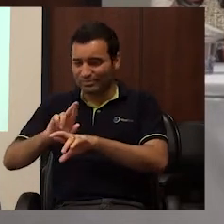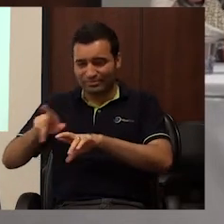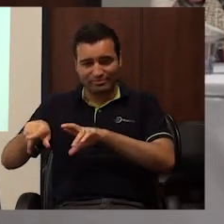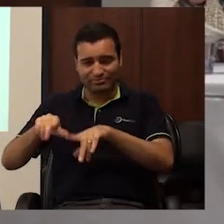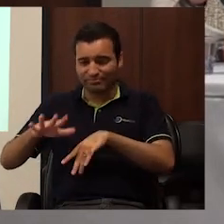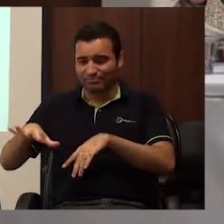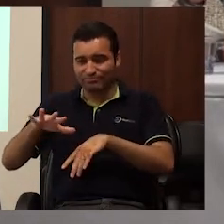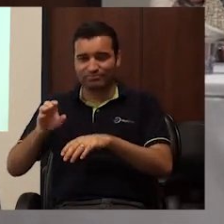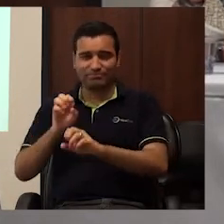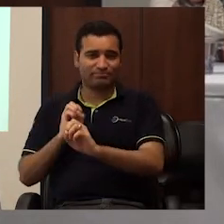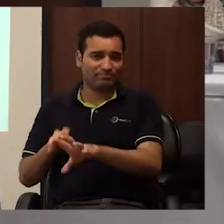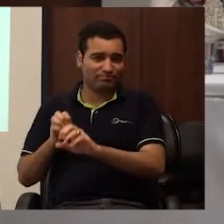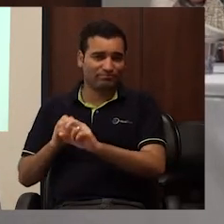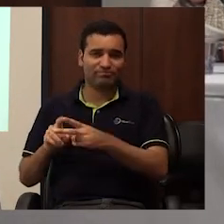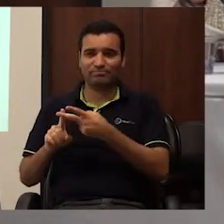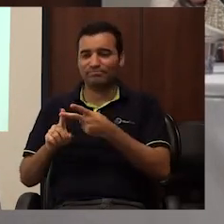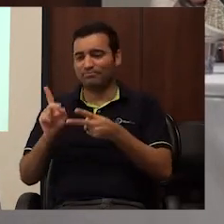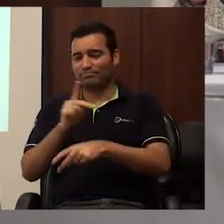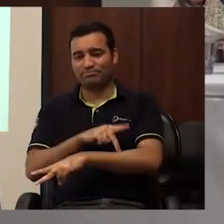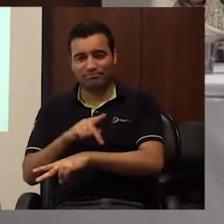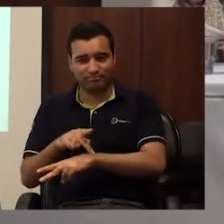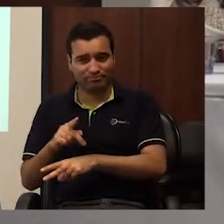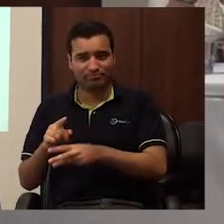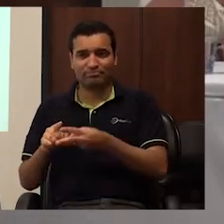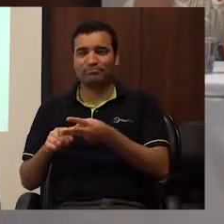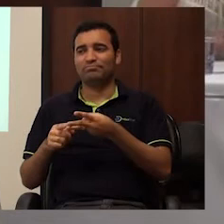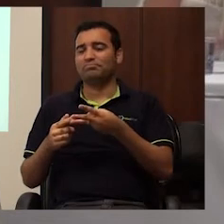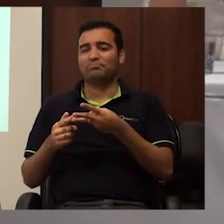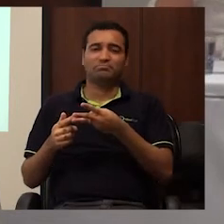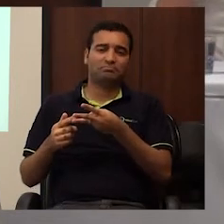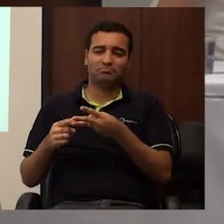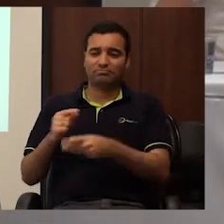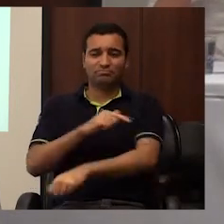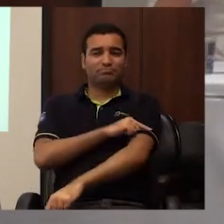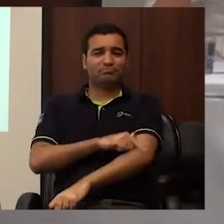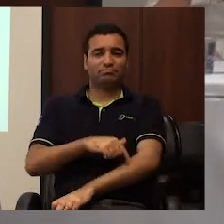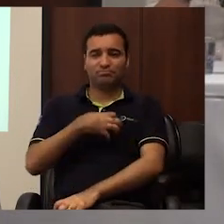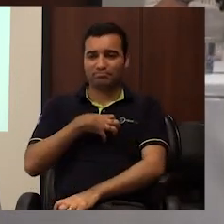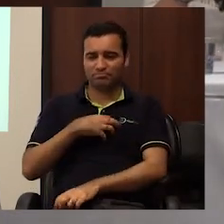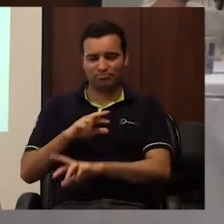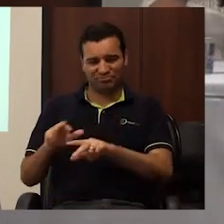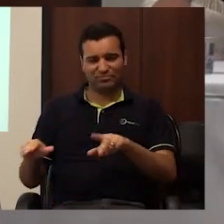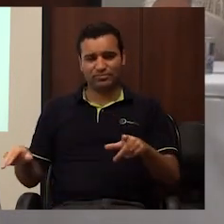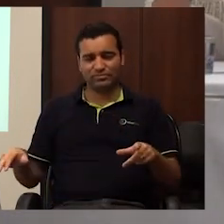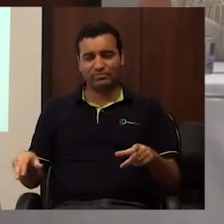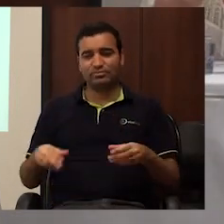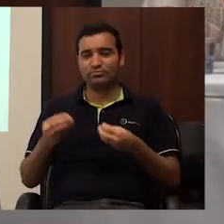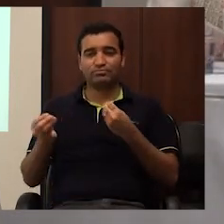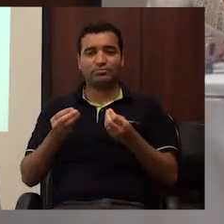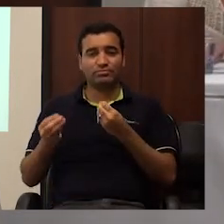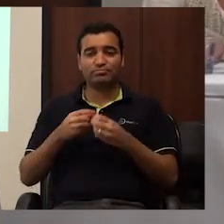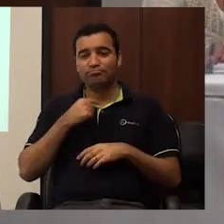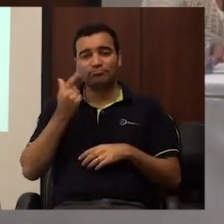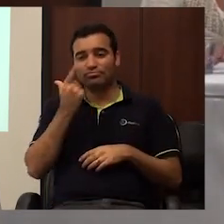demandas educacionais, demandas pedagógicas, demandas comportamentais e assim por diante? Como é que eu vou